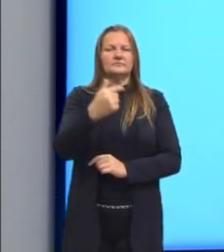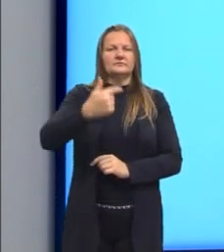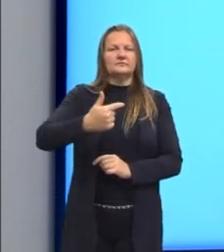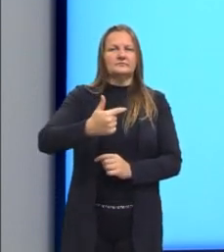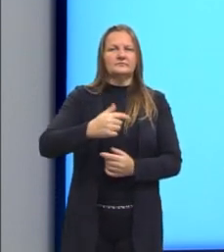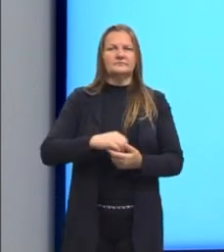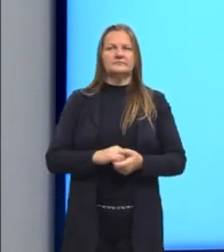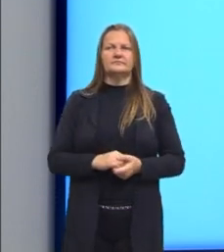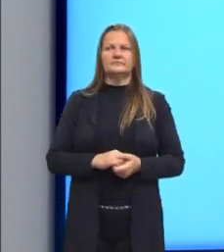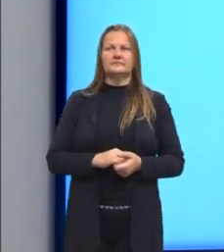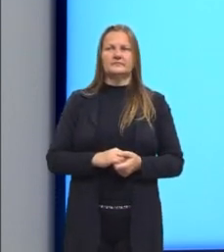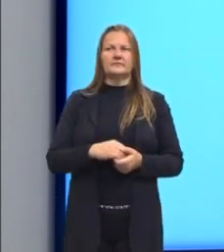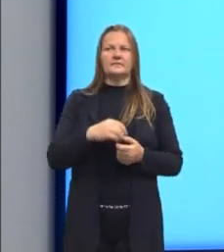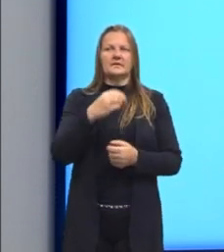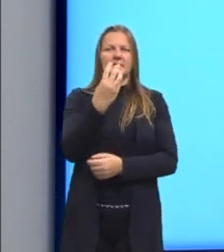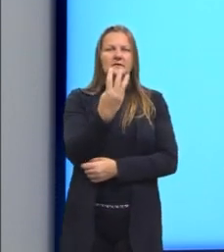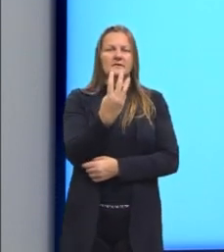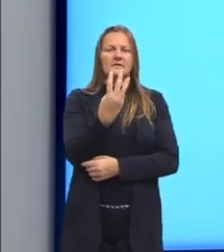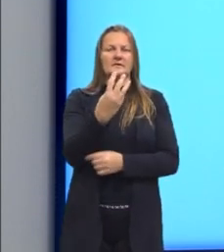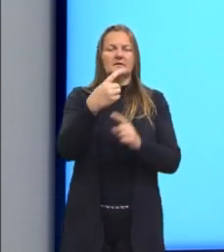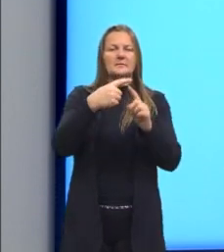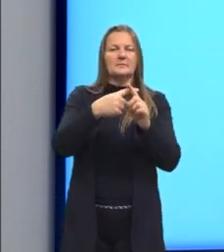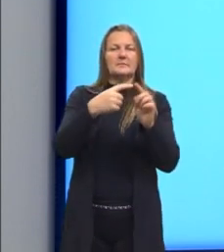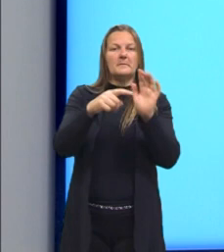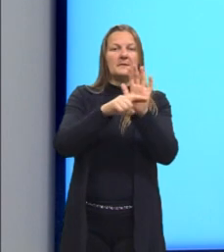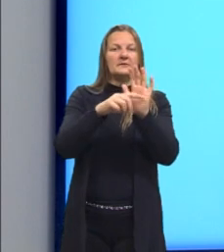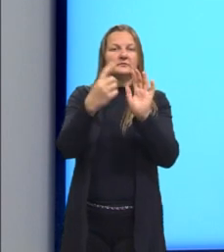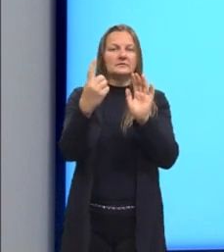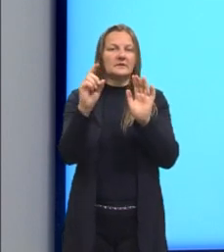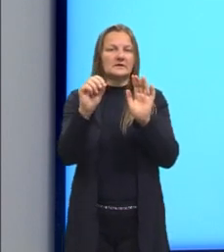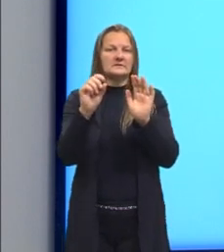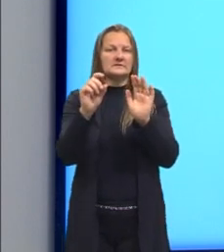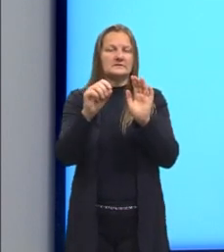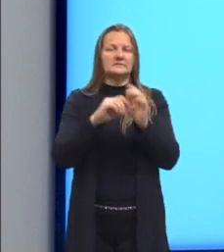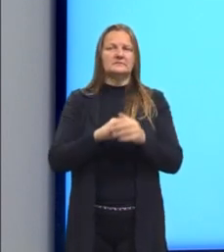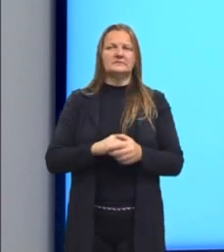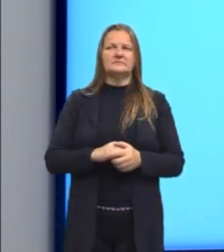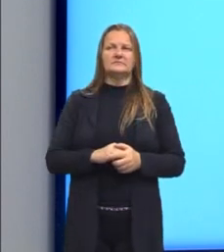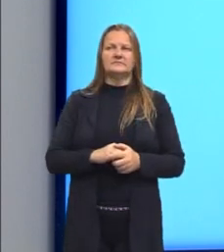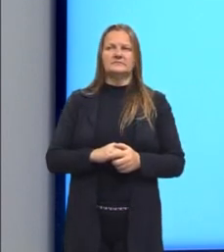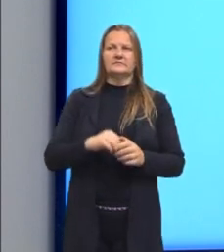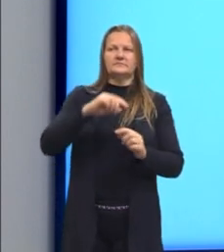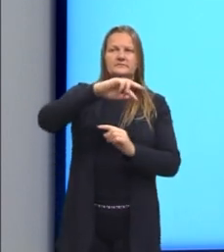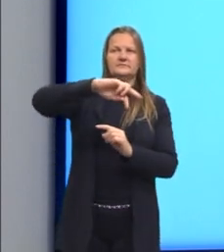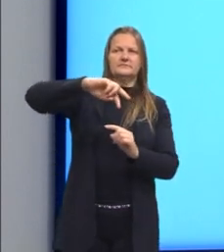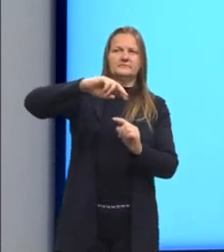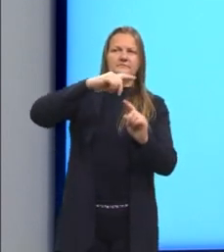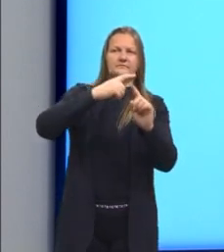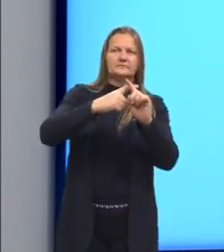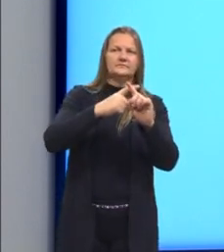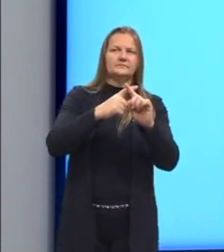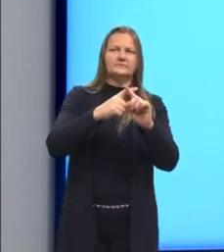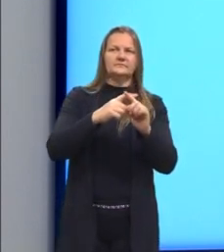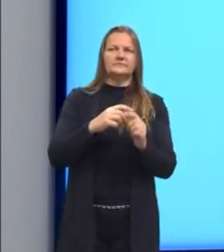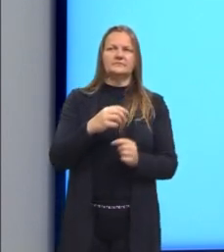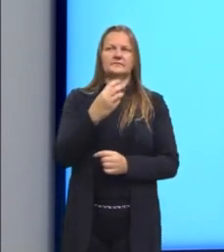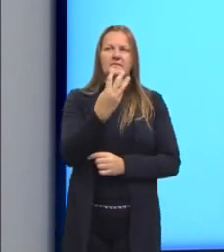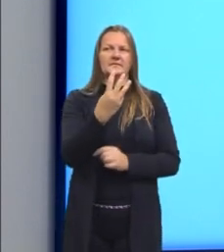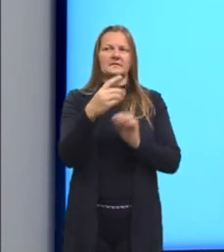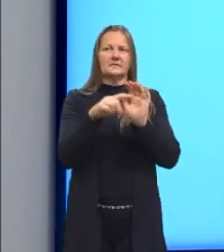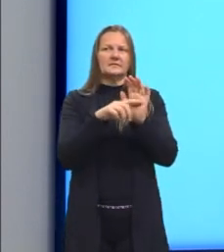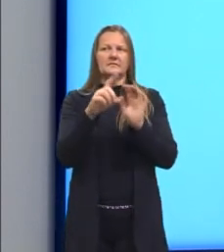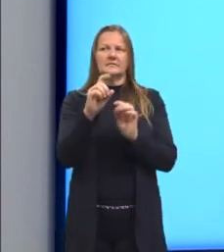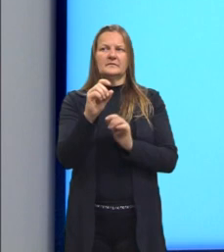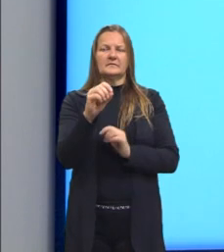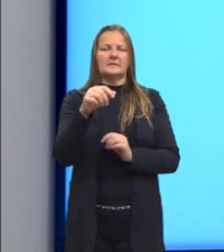então teríamos três menos 10 né fazendo ali a operação de multiplicação e 3